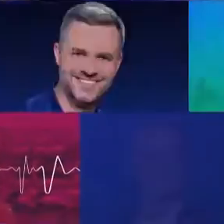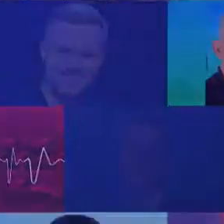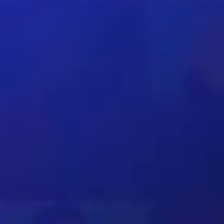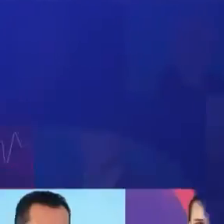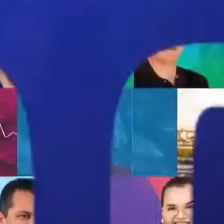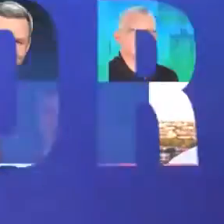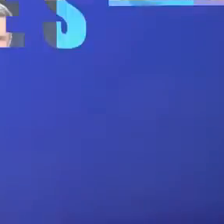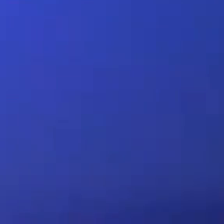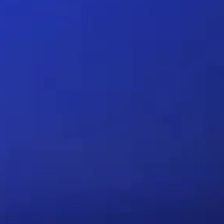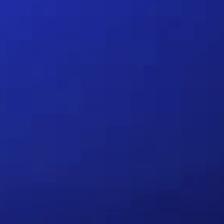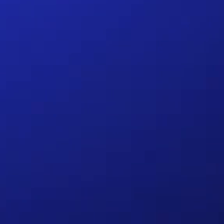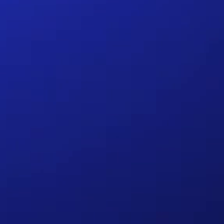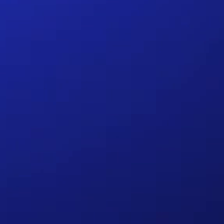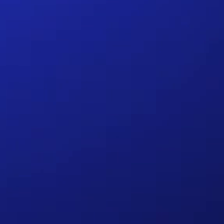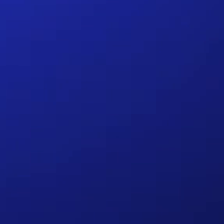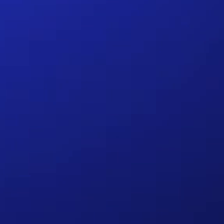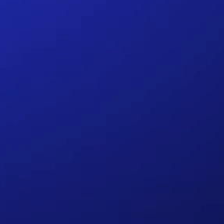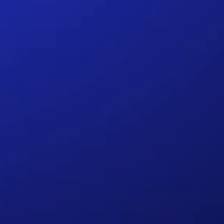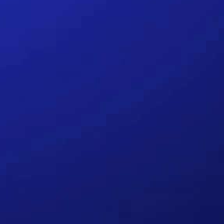Música